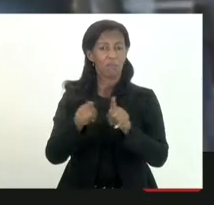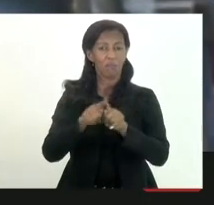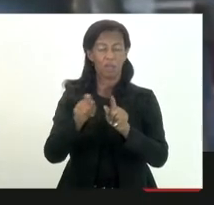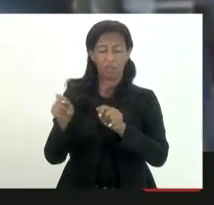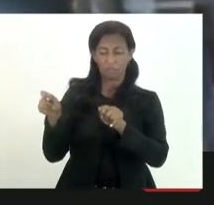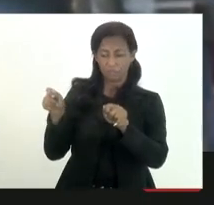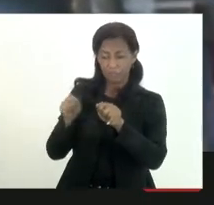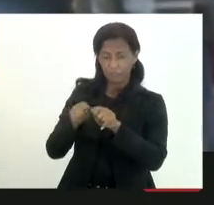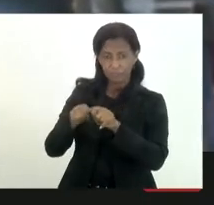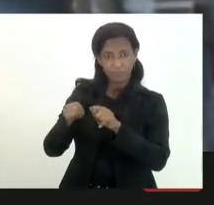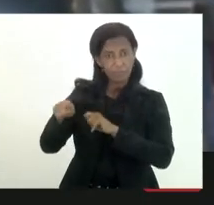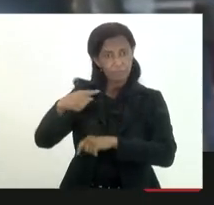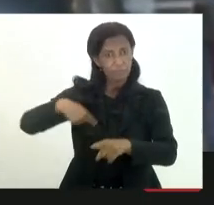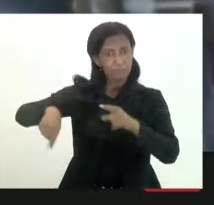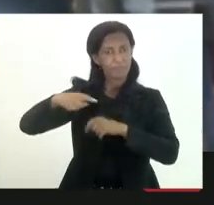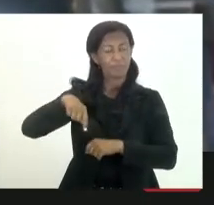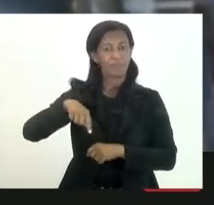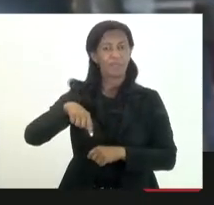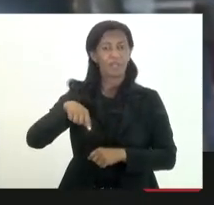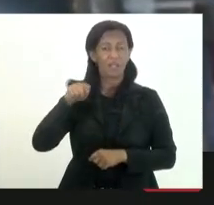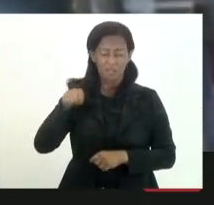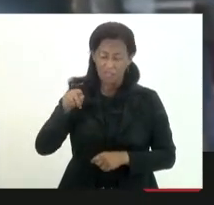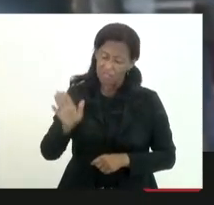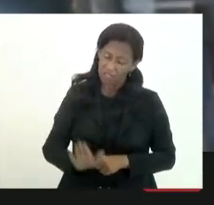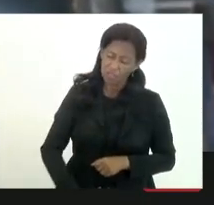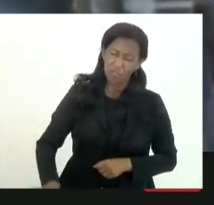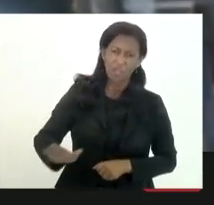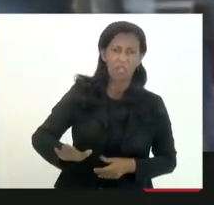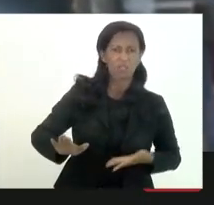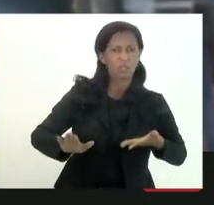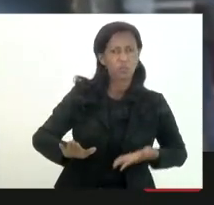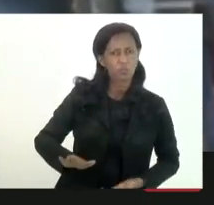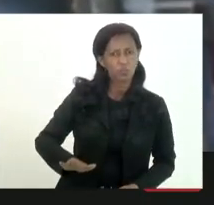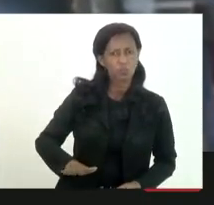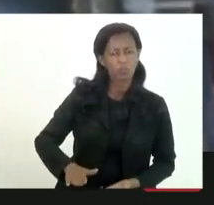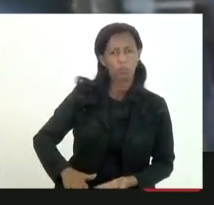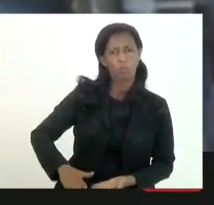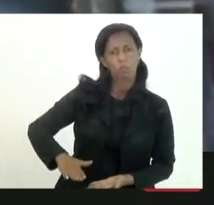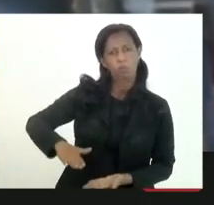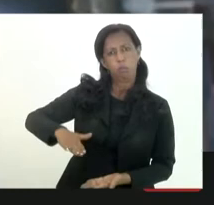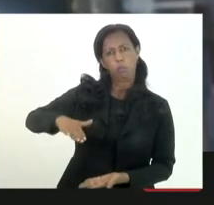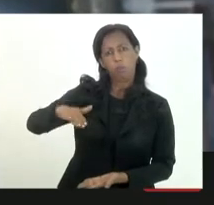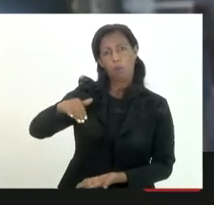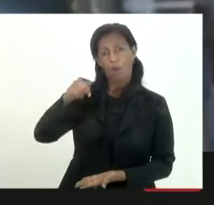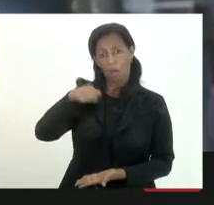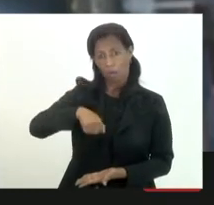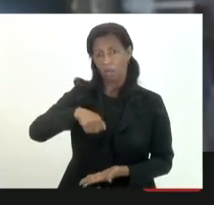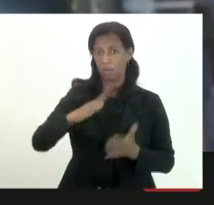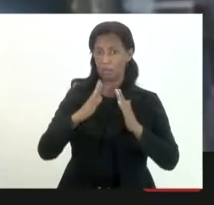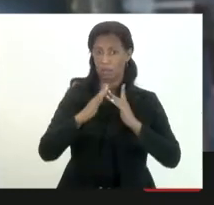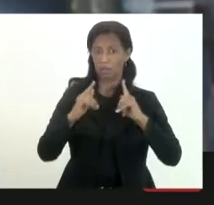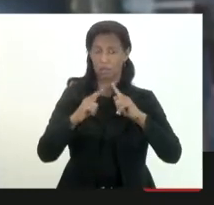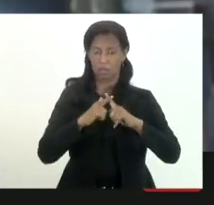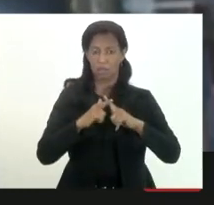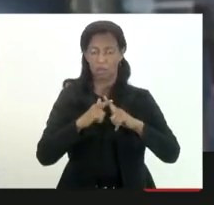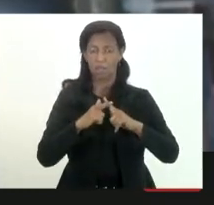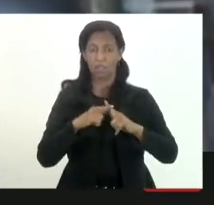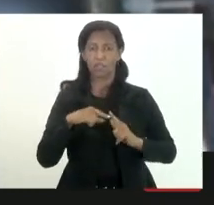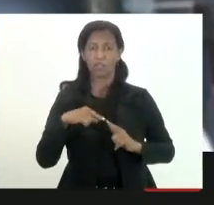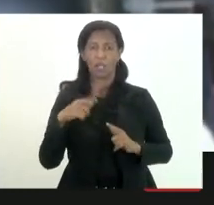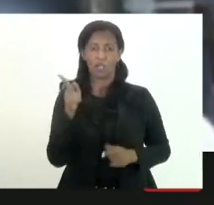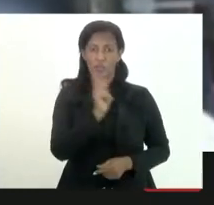feito desde das crianças. Aqui em nossa igreja, as